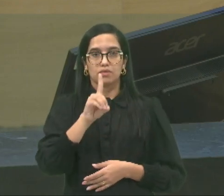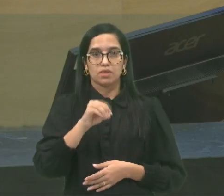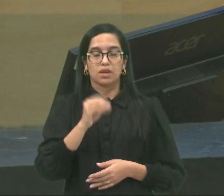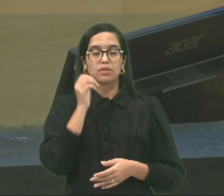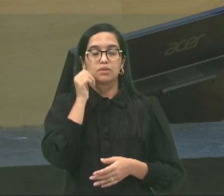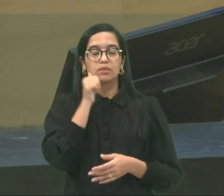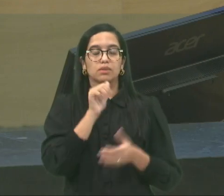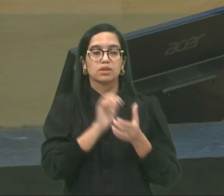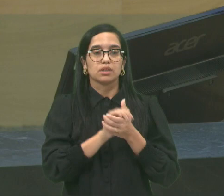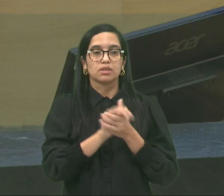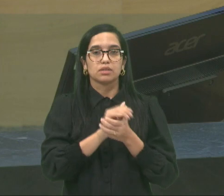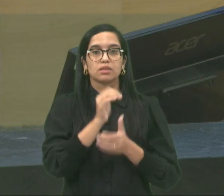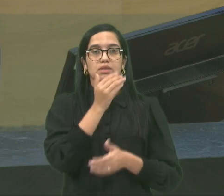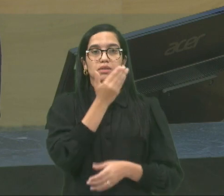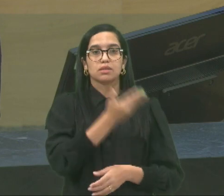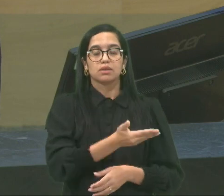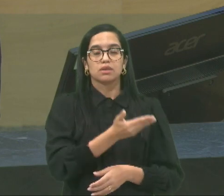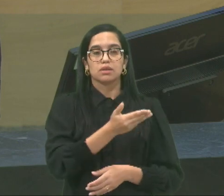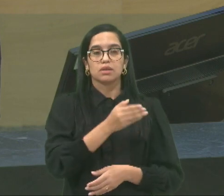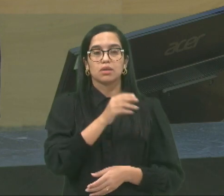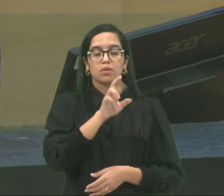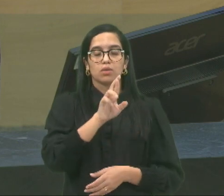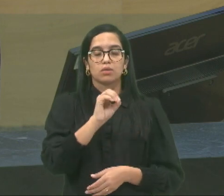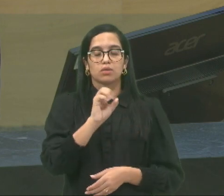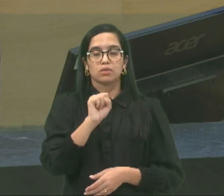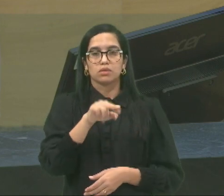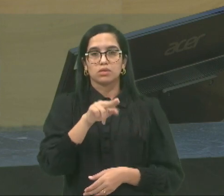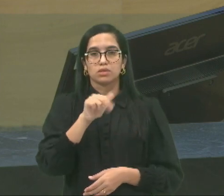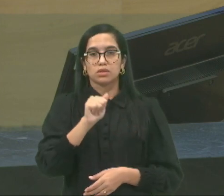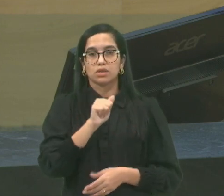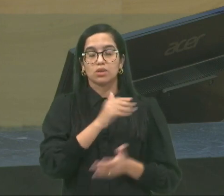sua companheira de todos os momentos desde